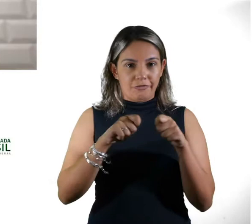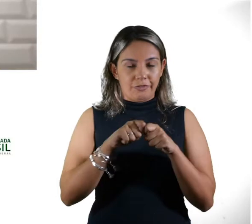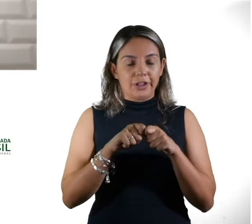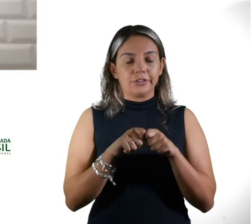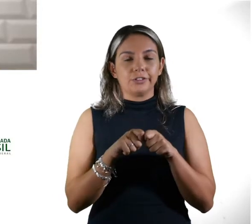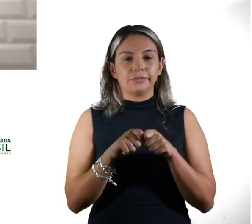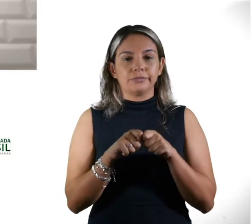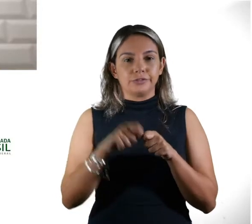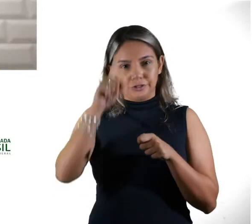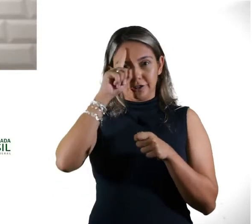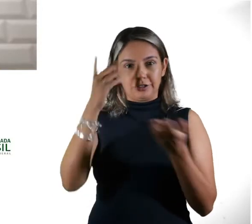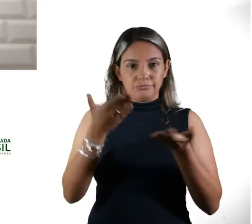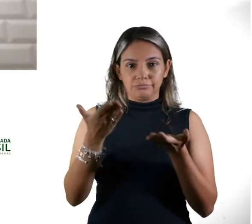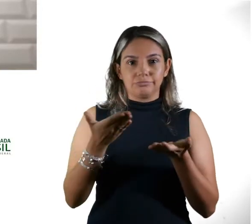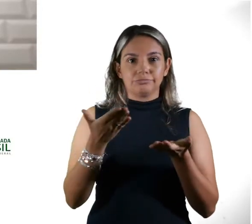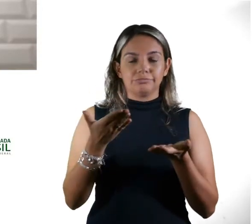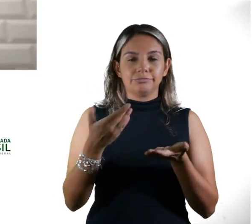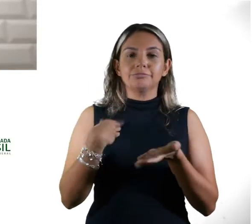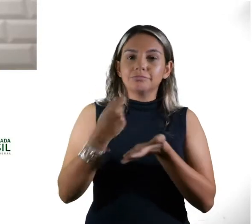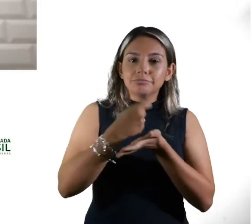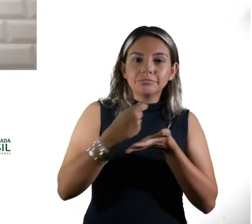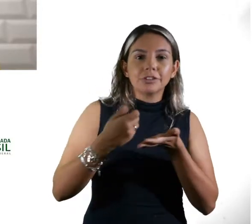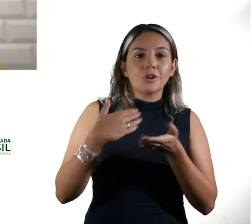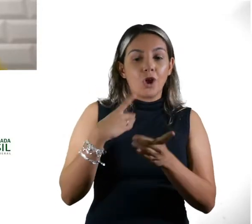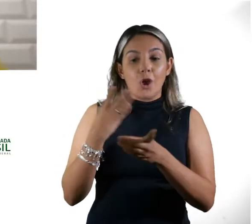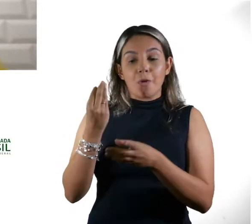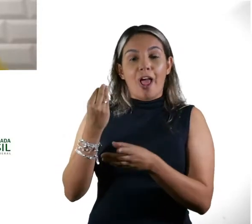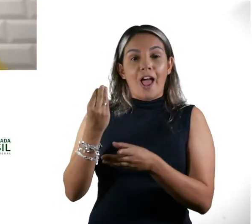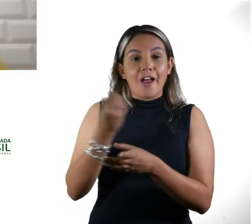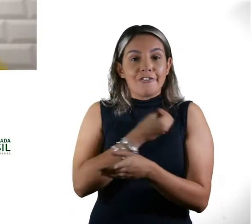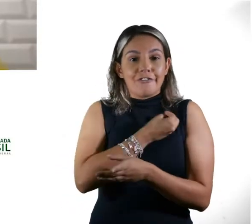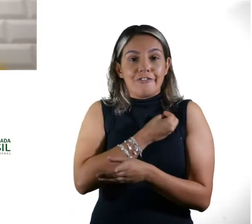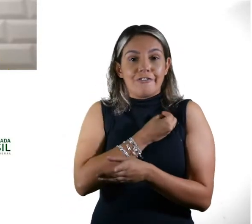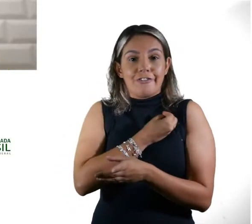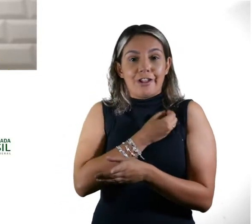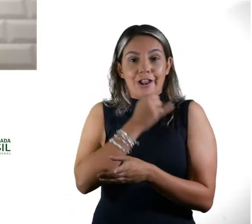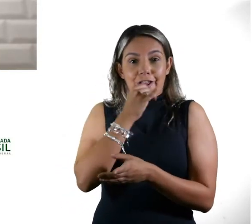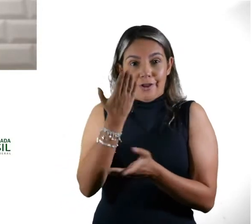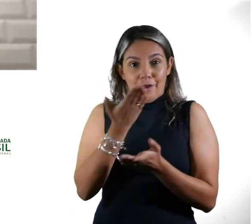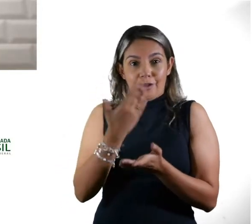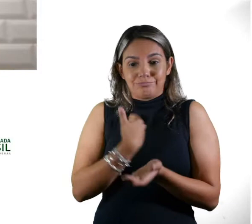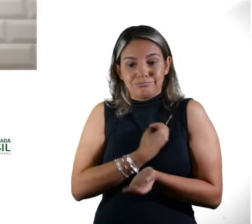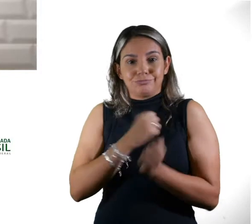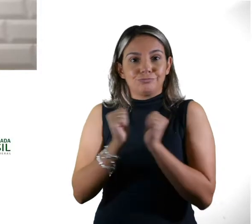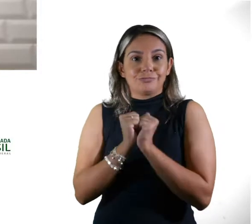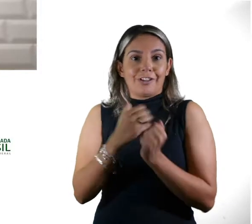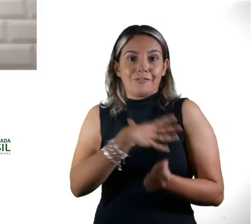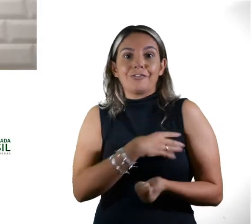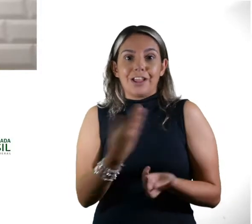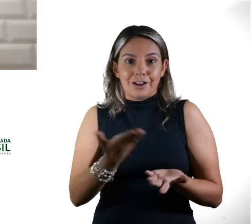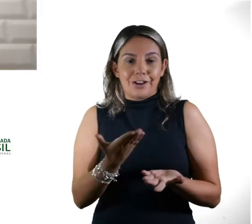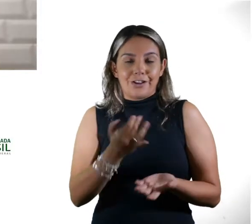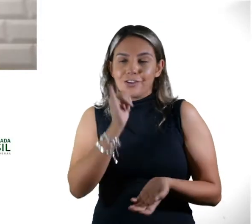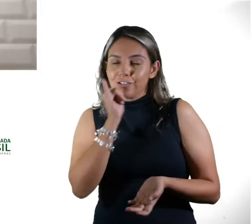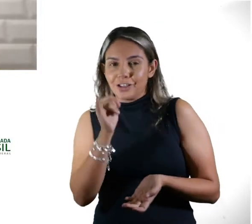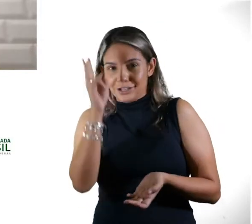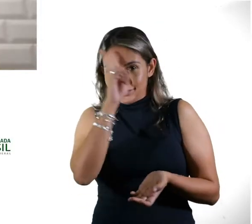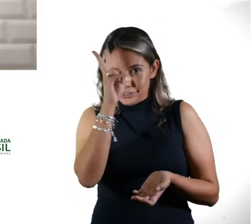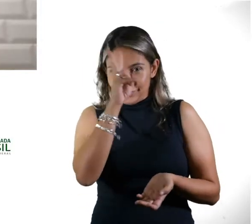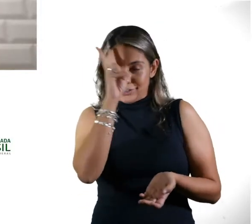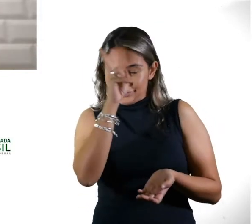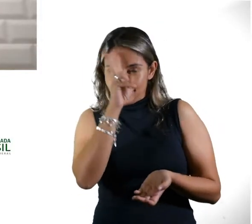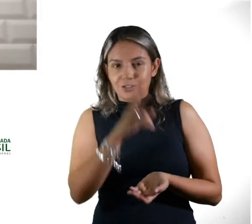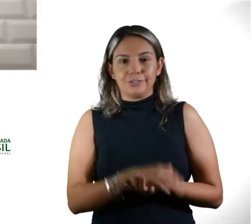últimos dias, tenho passado mais tempo com ela e contando histórias para ela, não é? E portanto, até para adormecer também, não